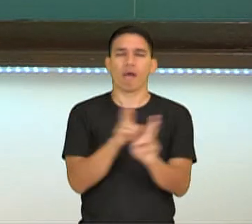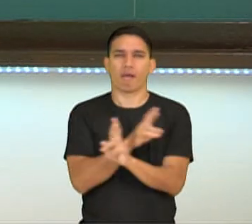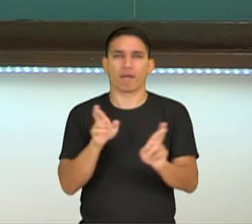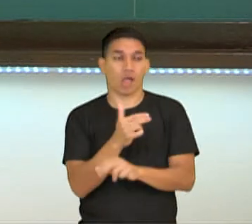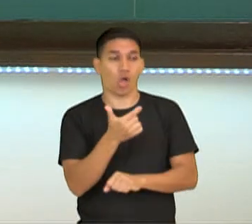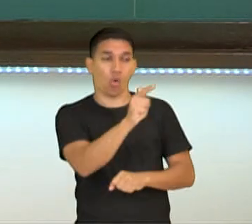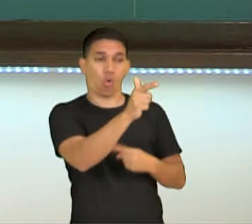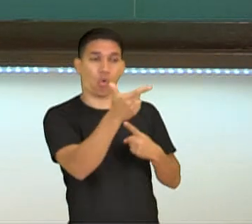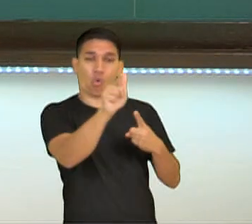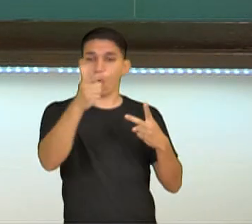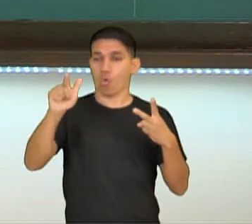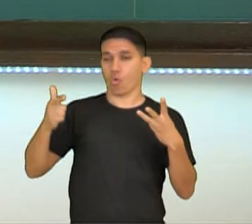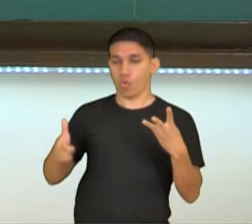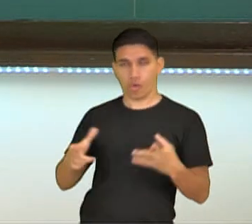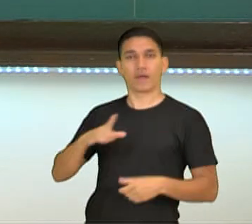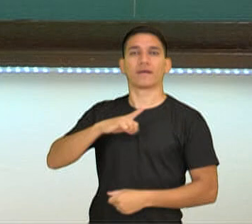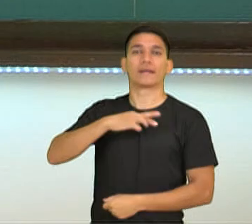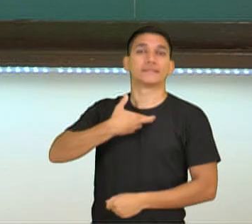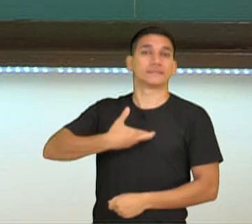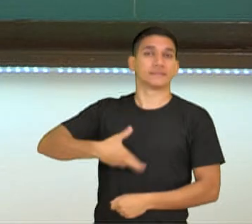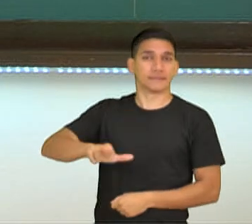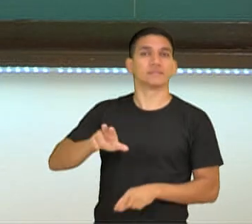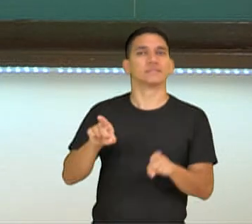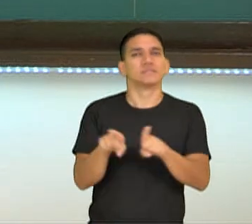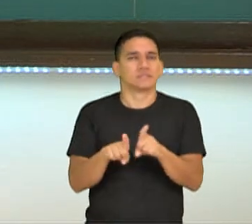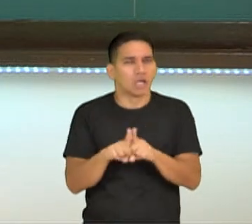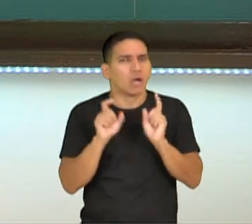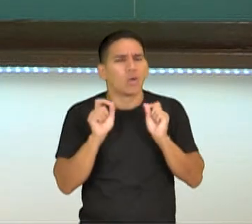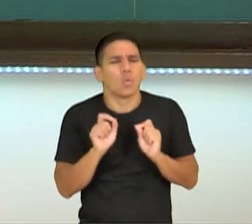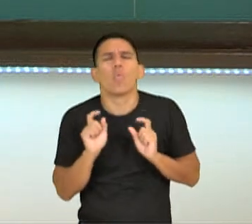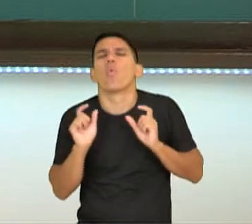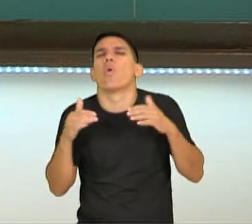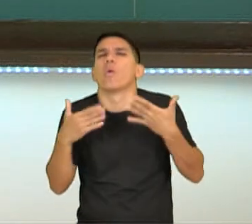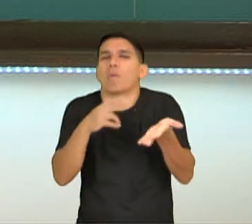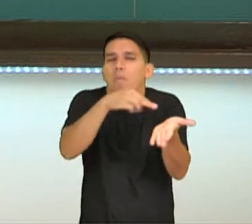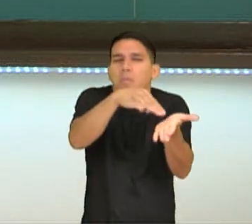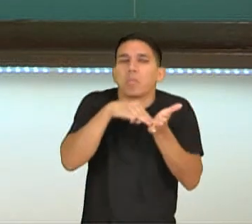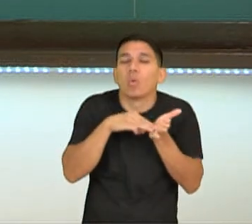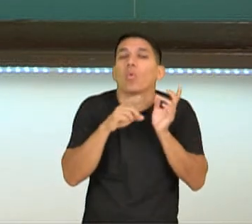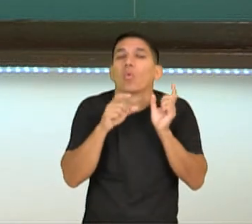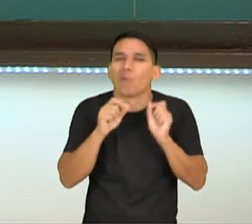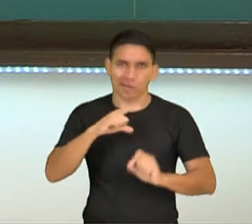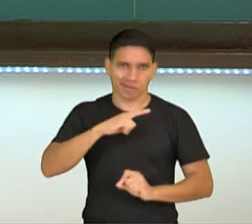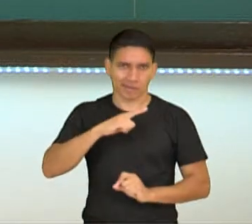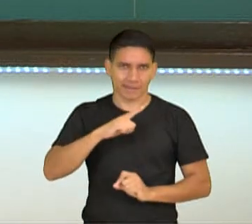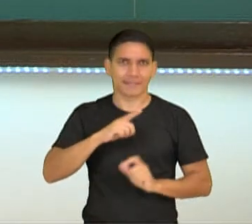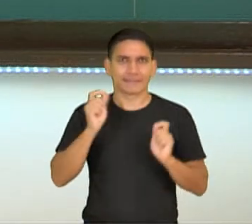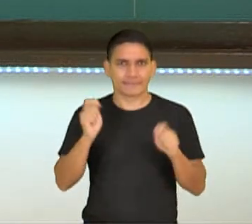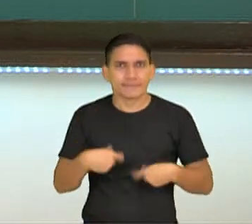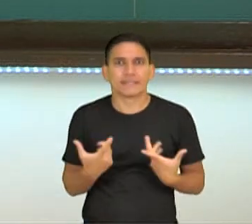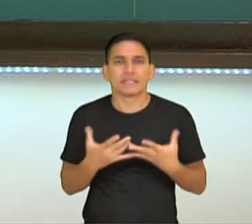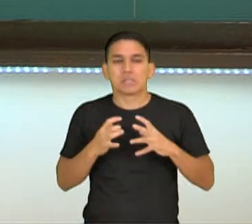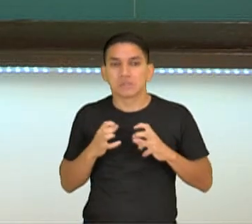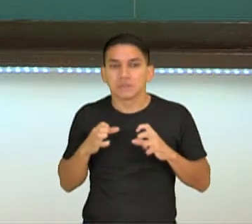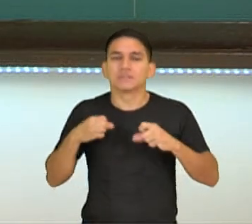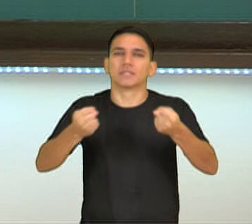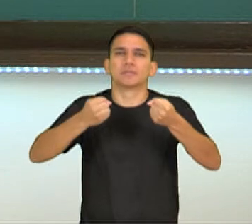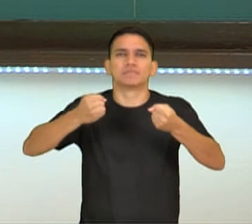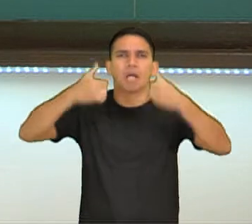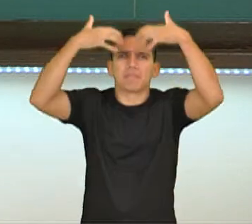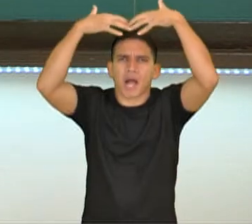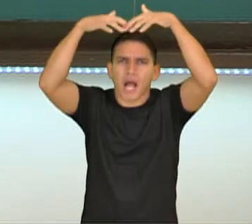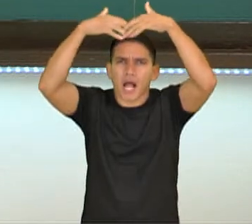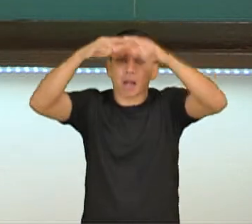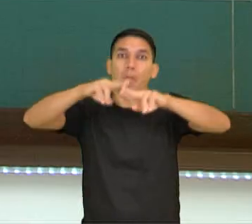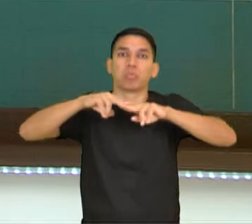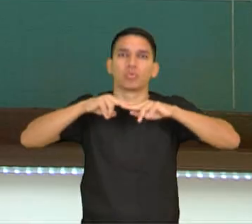outras religiosidades que acaba sendo o motivo pelo qual exige-se essa defesa racional, e até por isso a filosofia